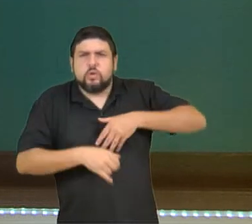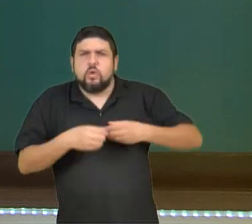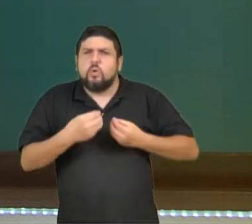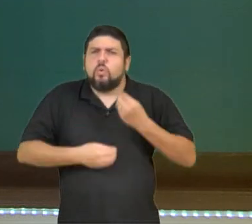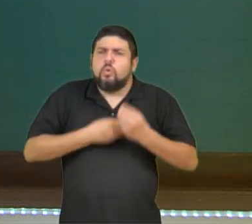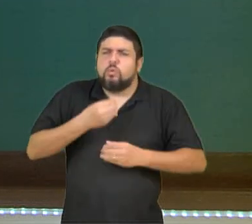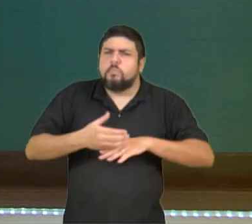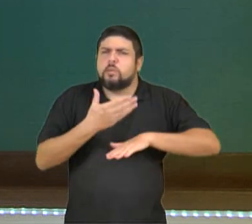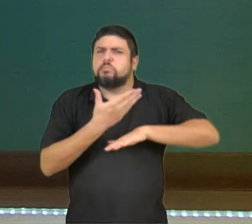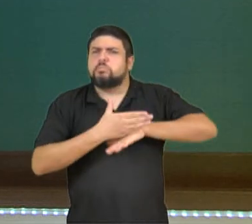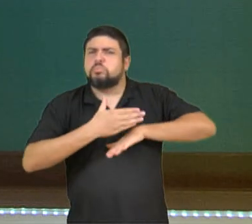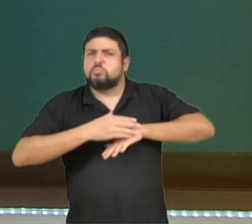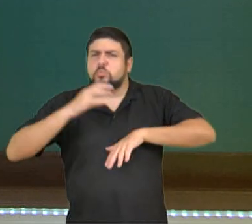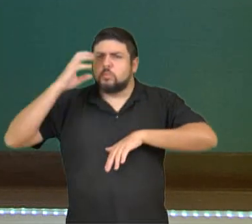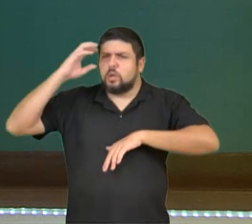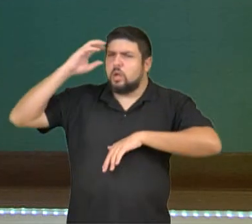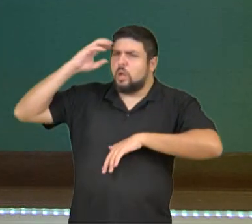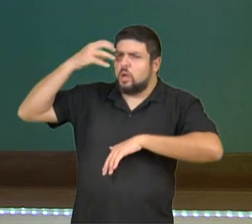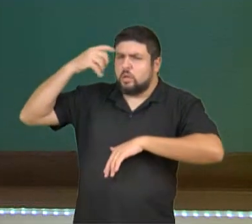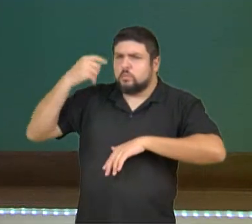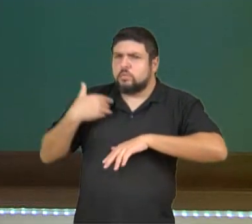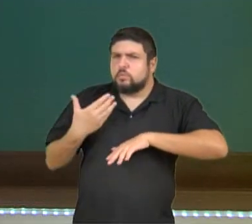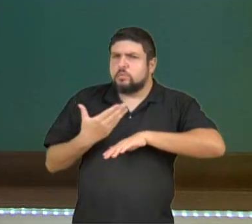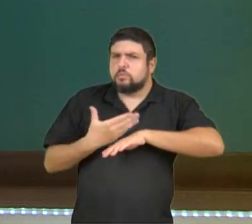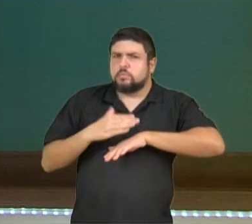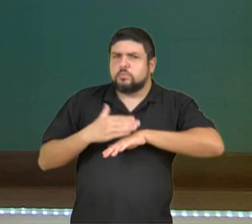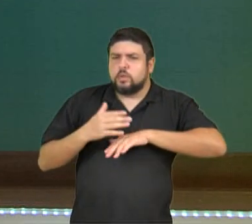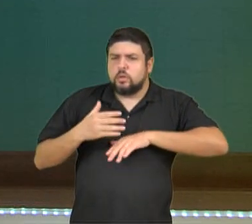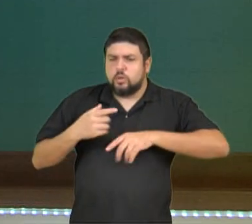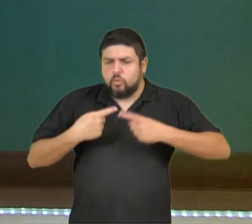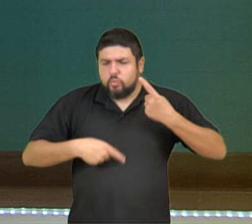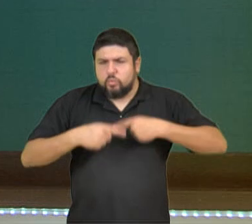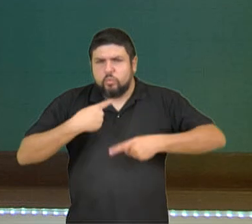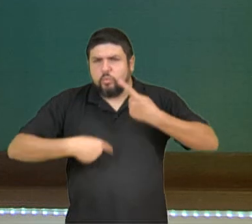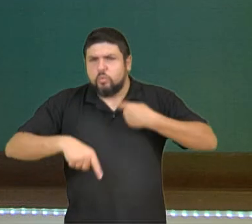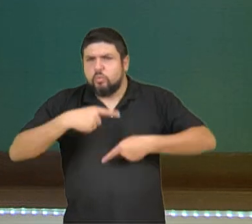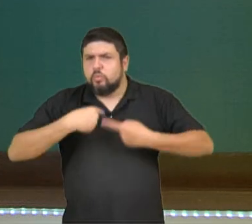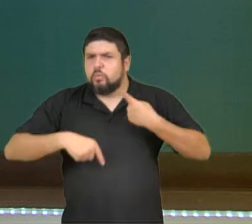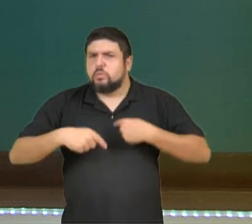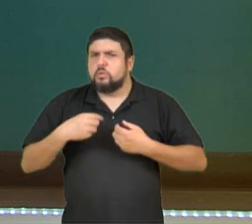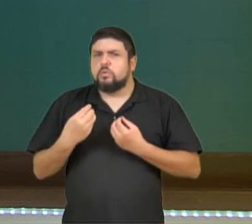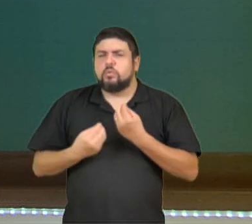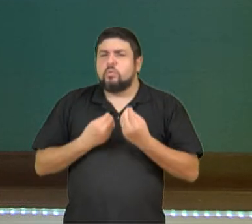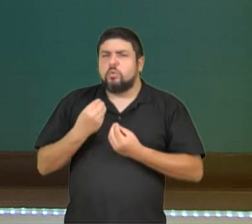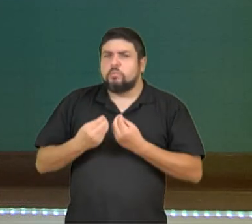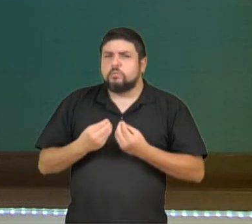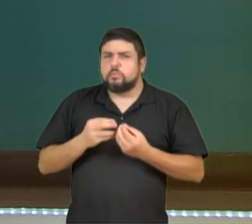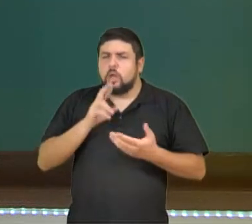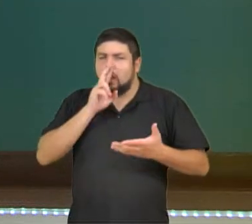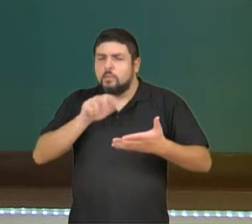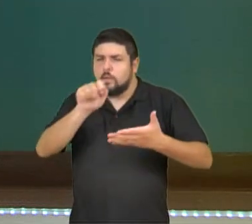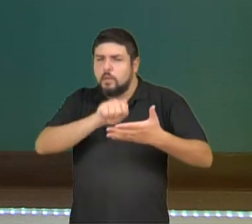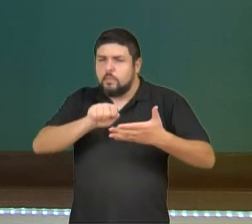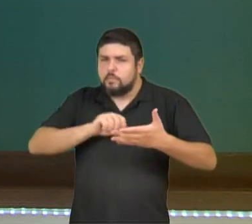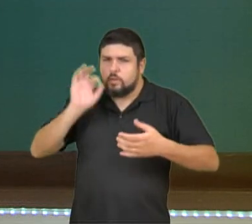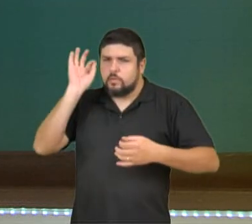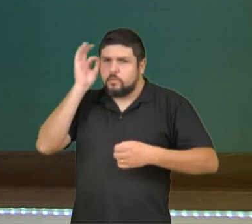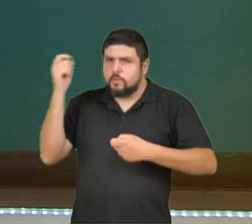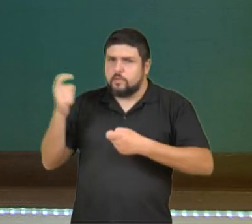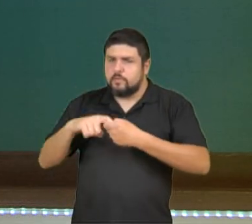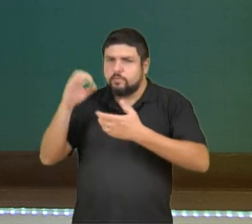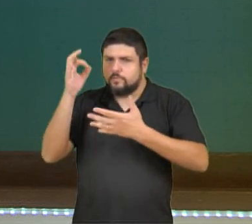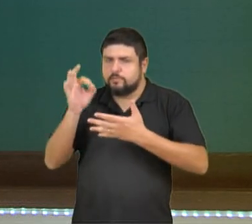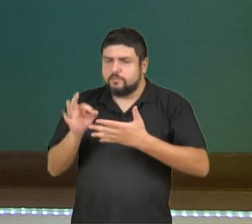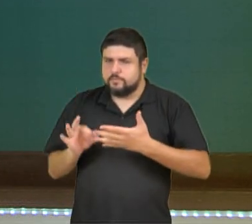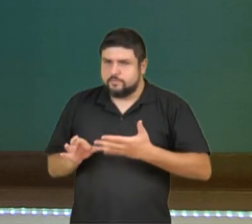prática, então, para que essa linfa circule bem, sem problemas no nosso corpo? Responde aí e nós já